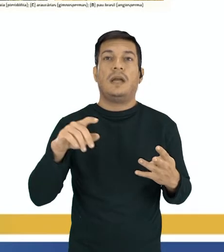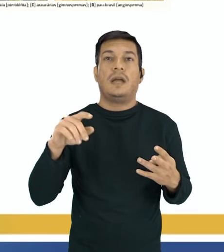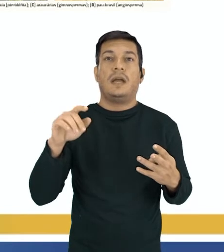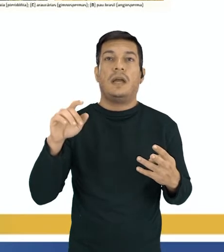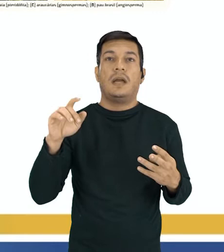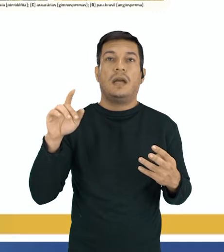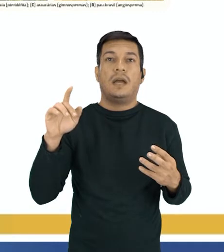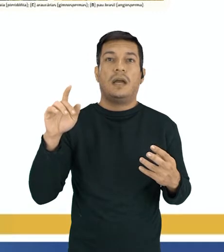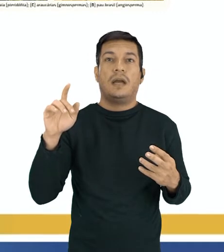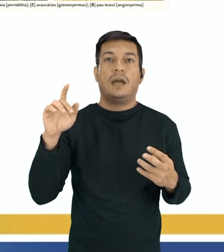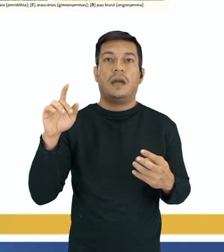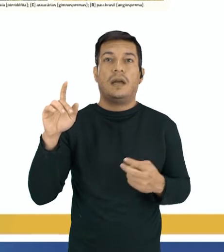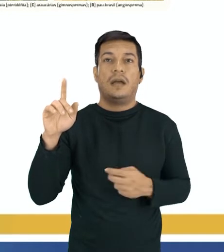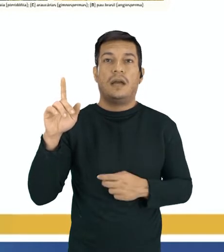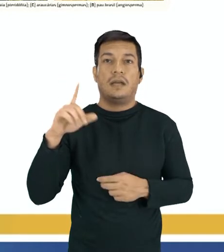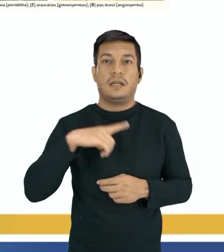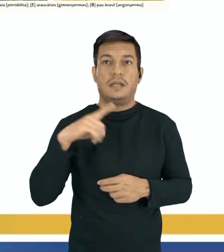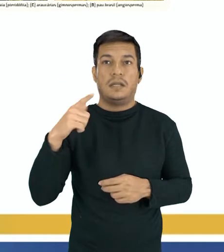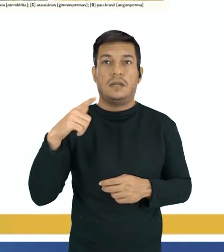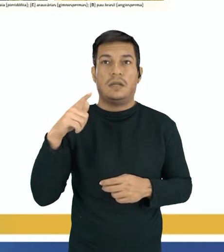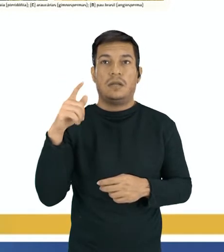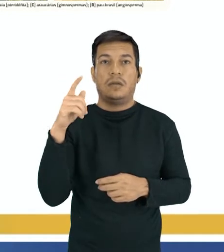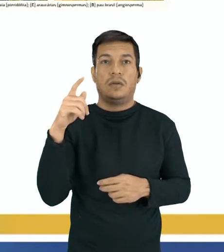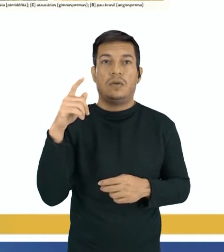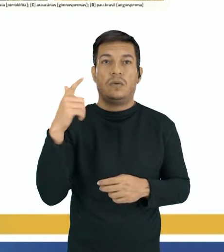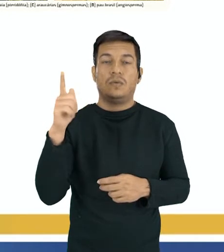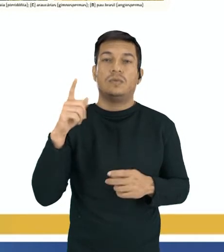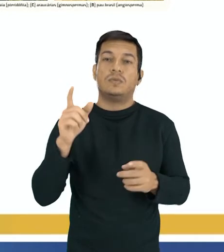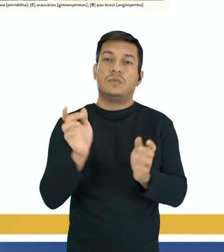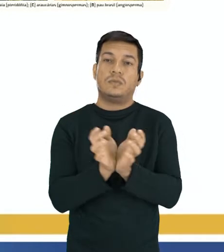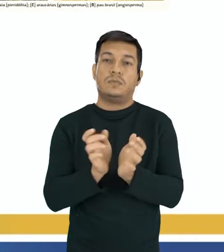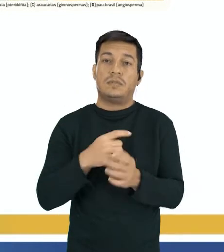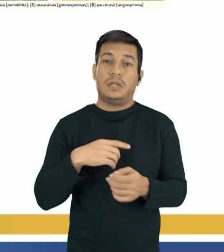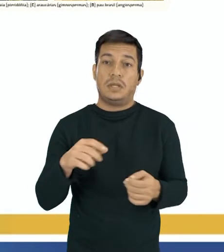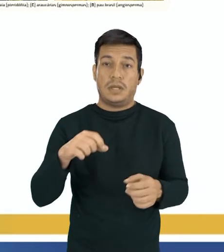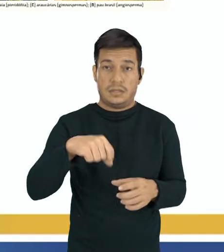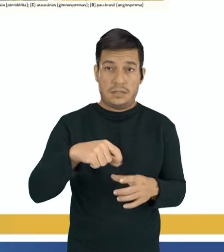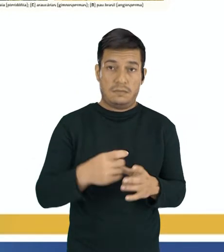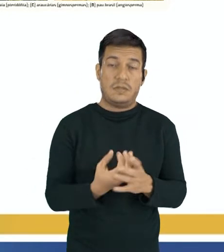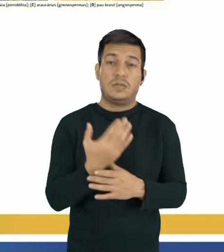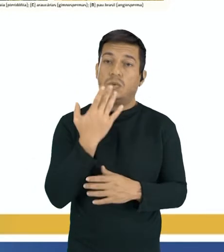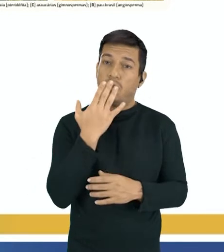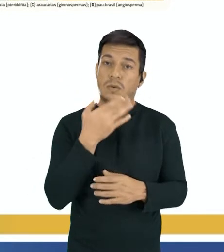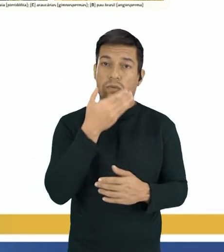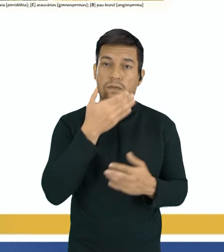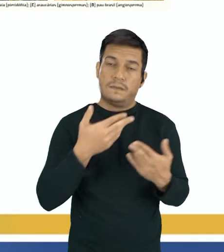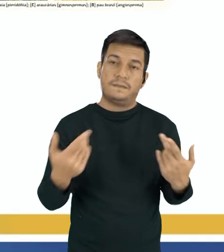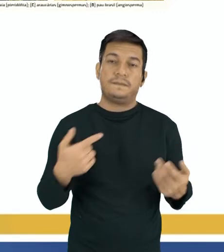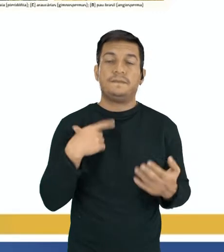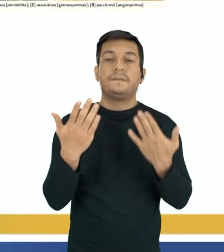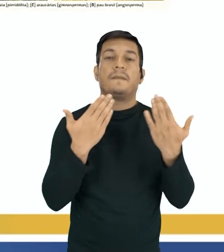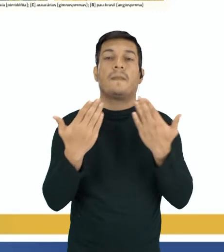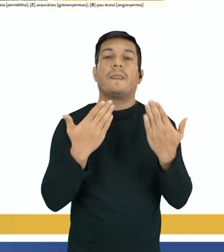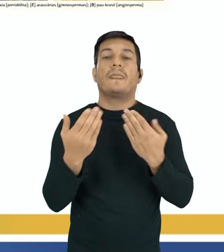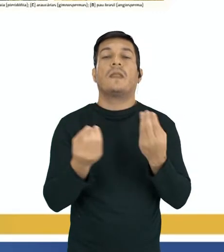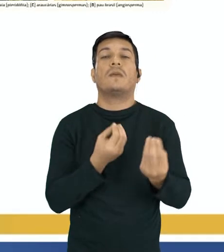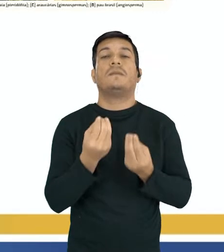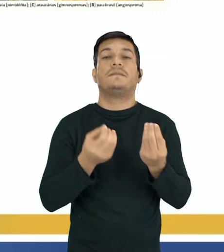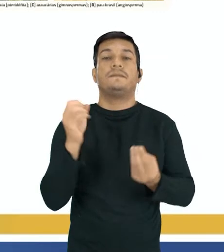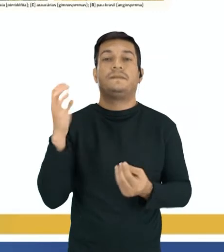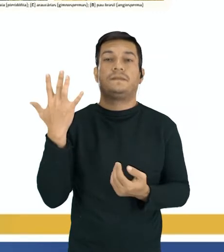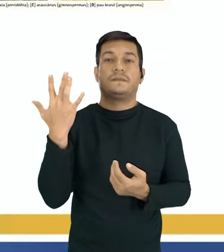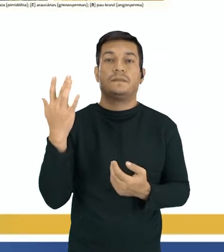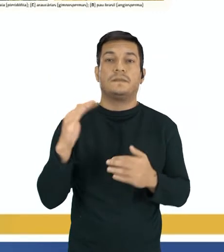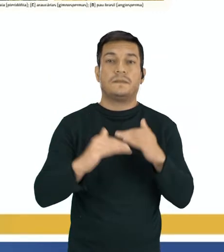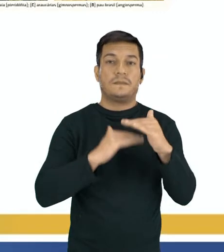grupo de plantas mais evoluído que nós conhecemos, com sementes, flores e frutos. Então, eu vou comparar como que